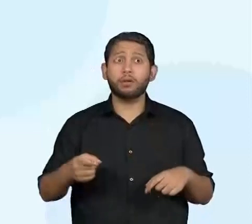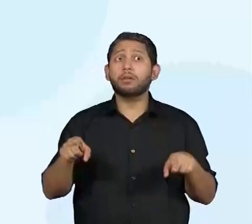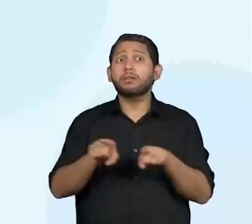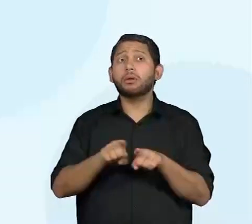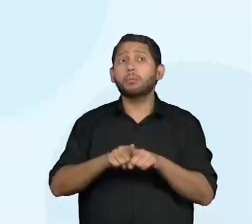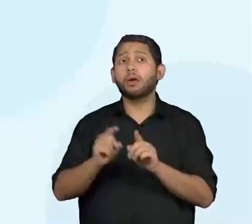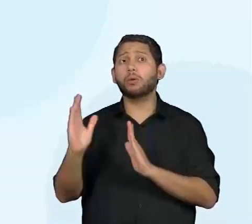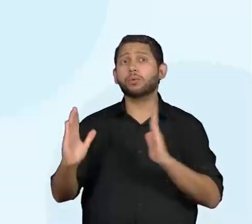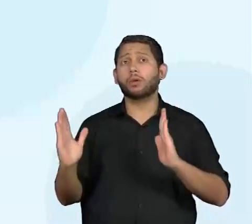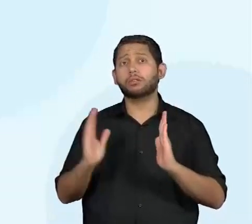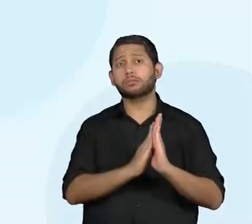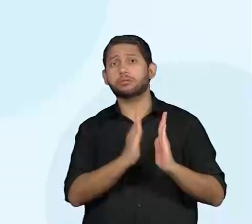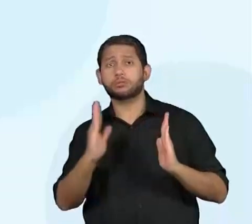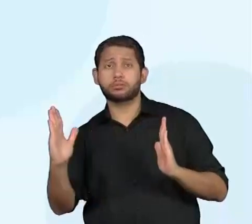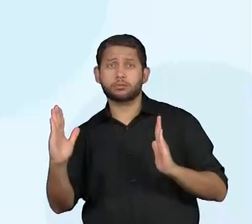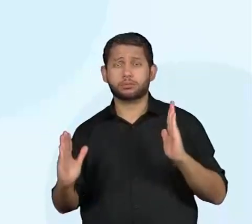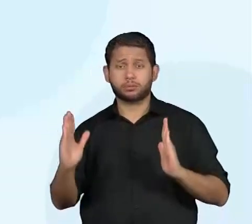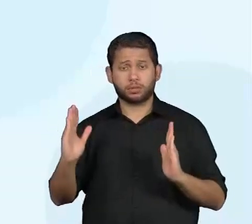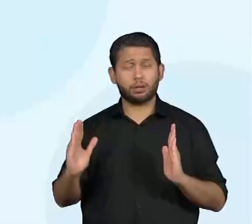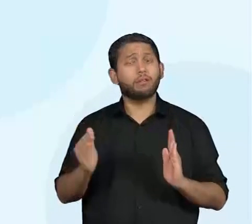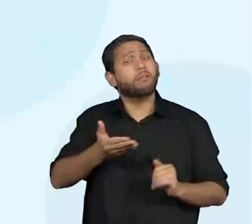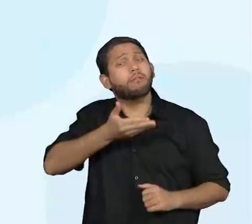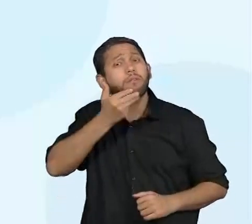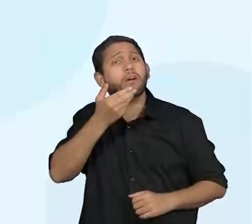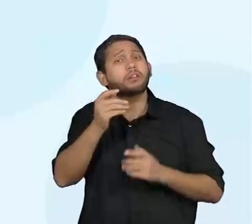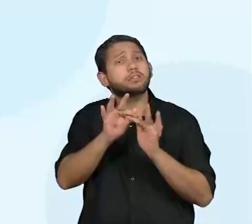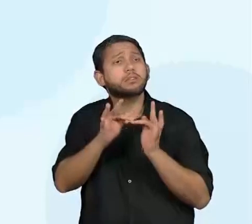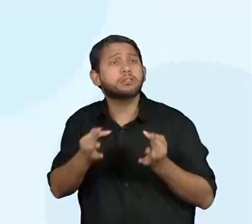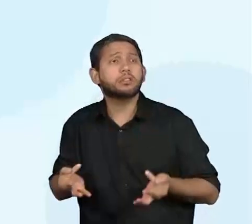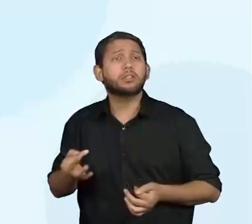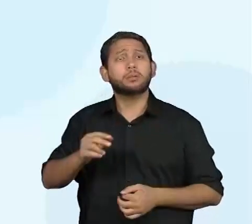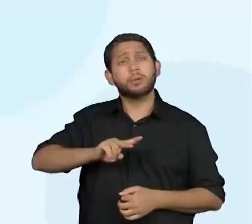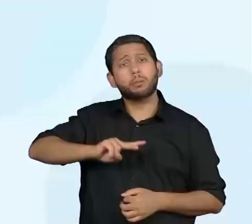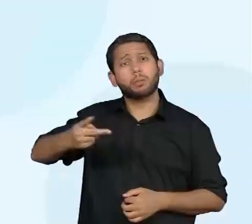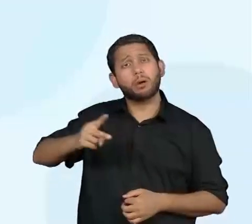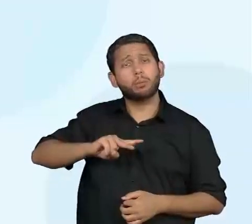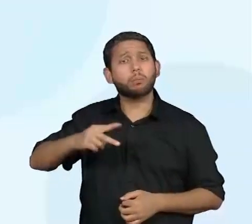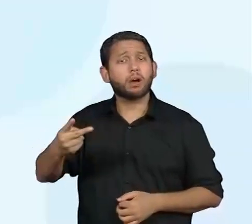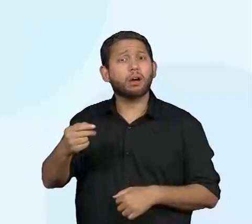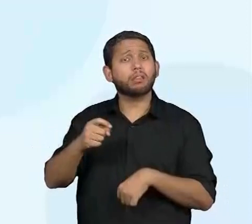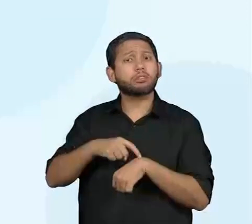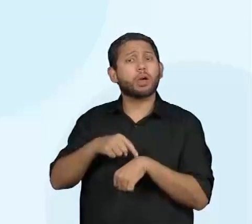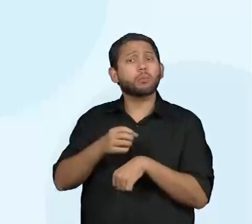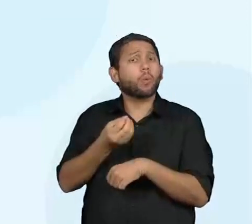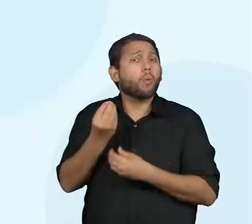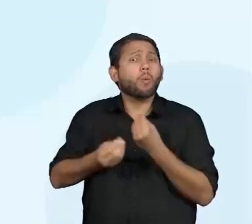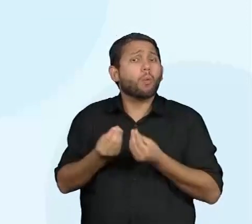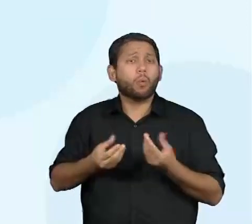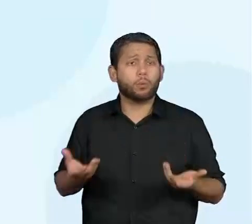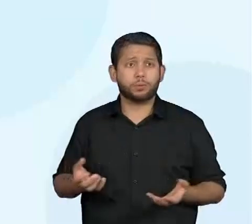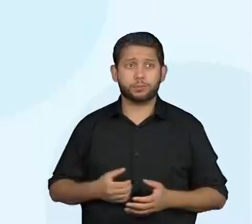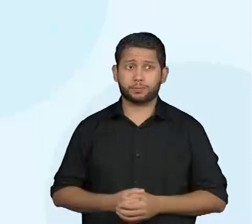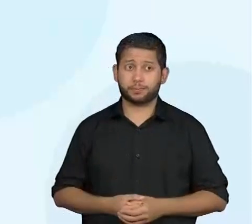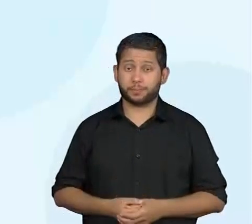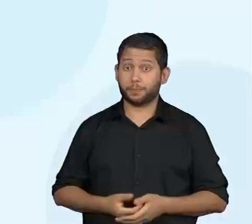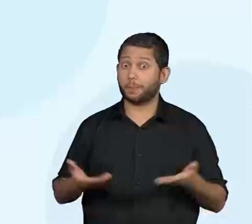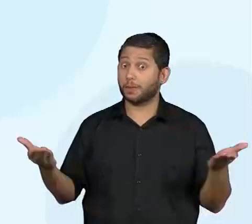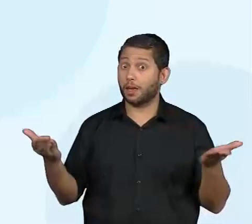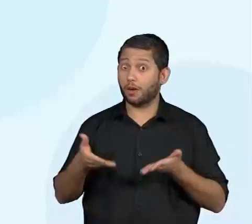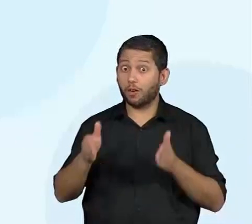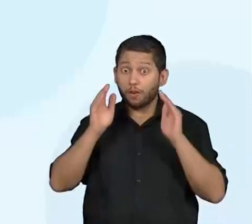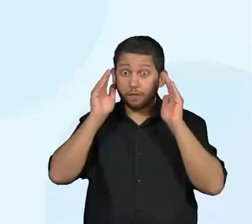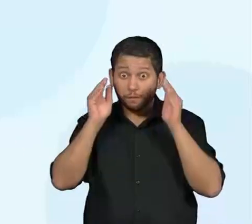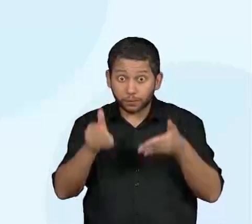duração, realizando conversões simples e resolvendo problemas utilizando unidades de tempo. A gente vai se concentrar